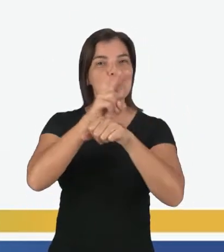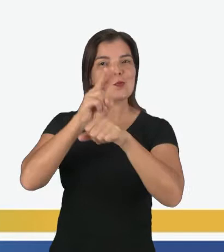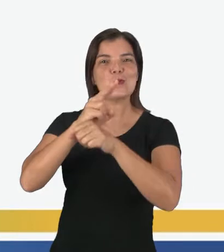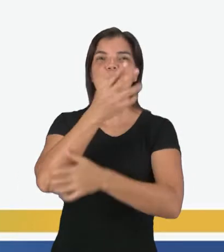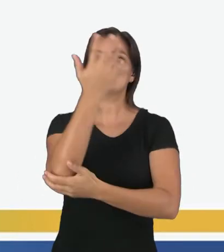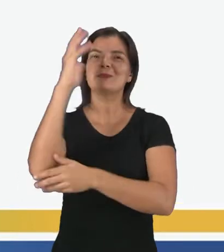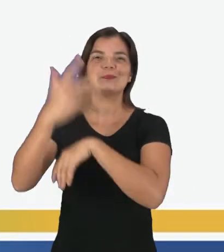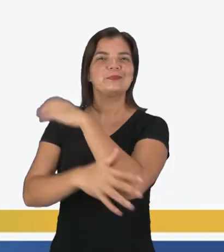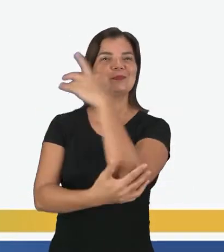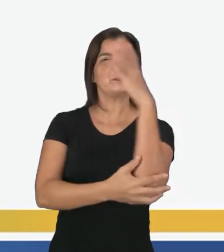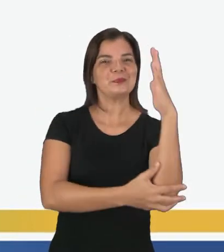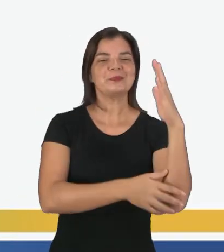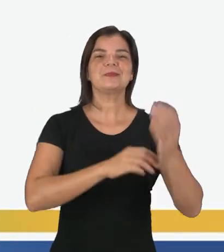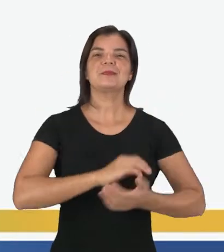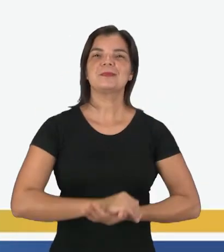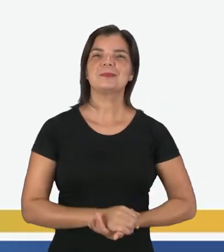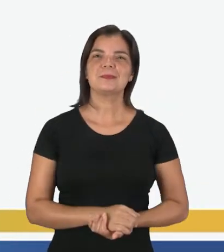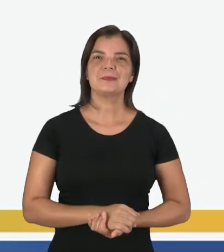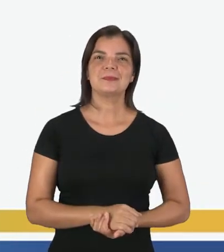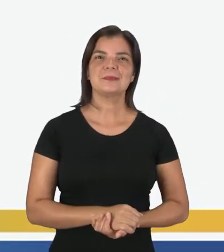natureza.